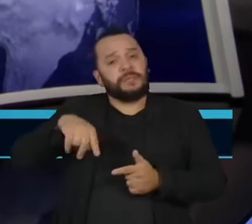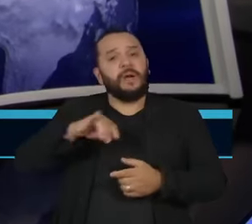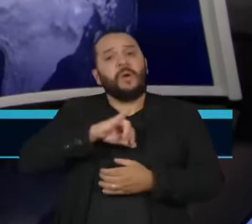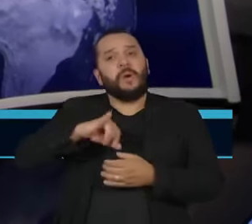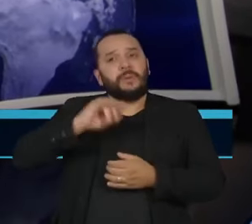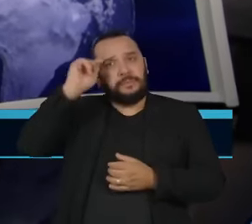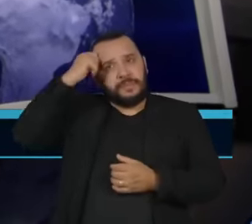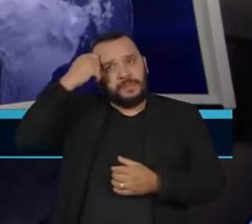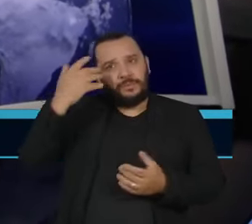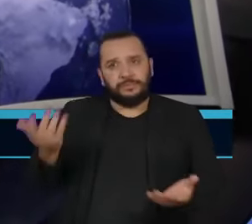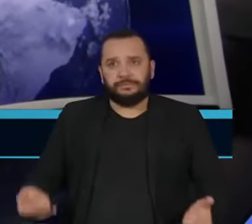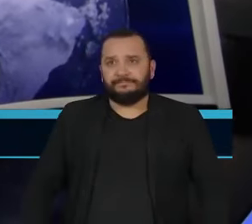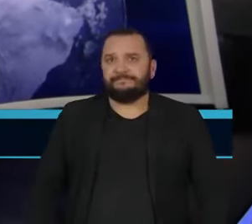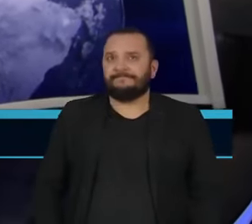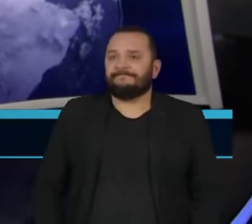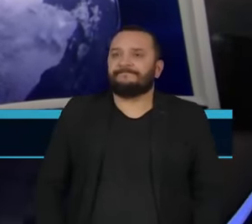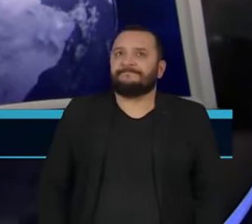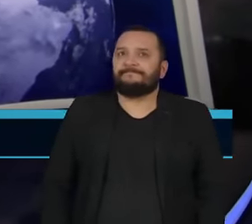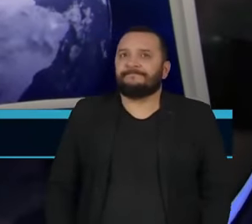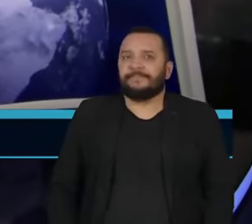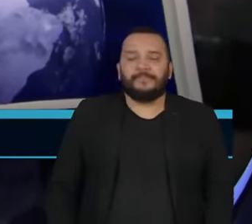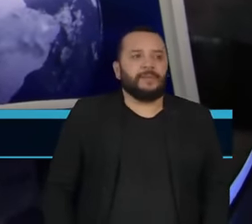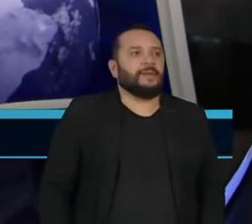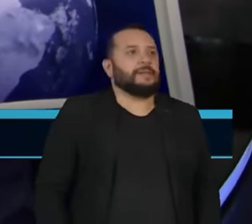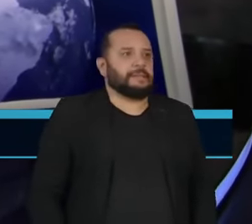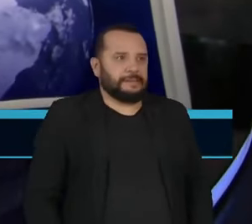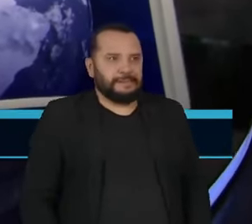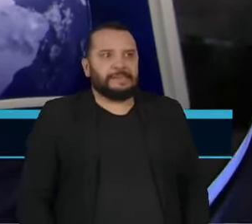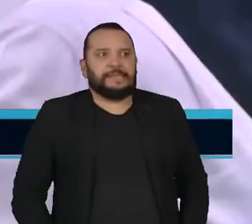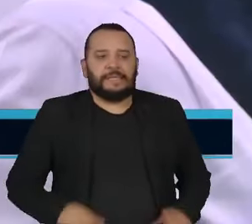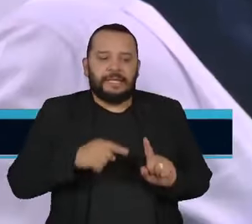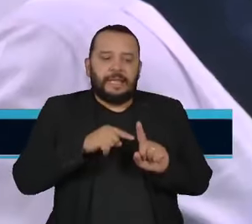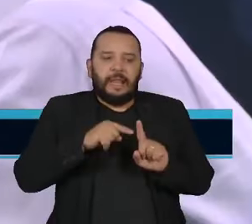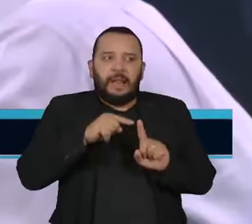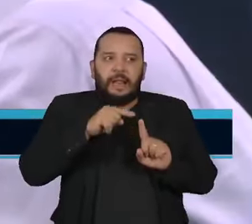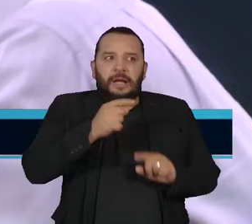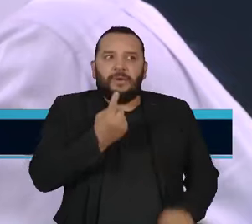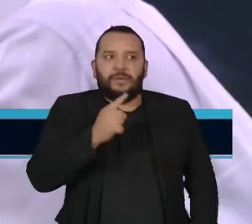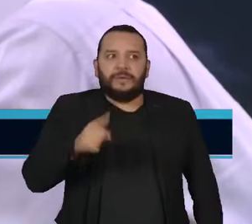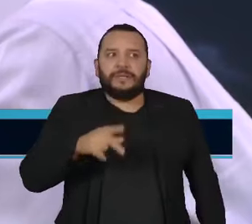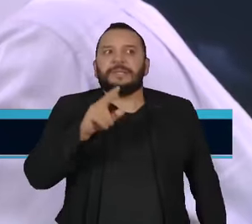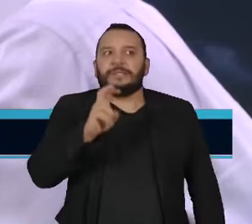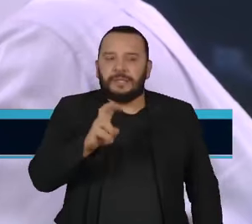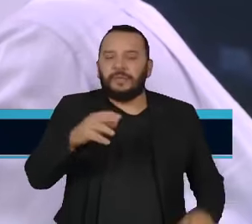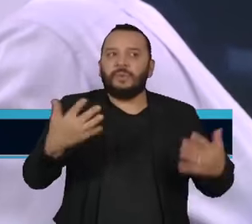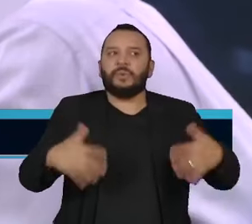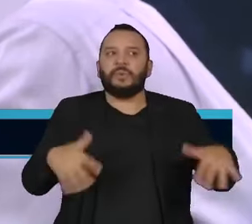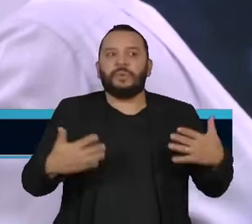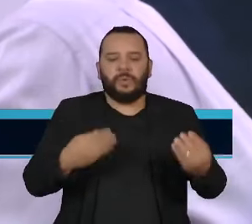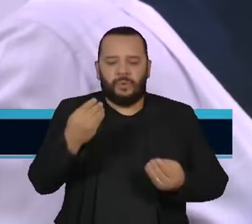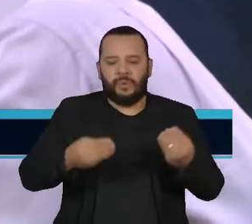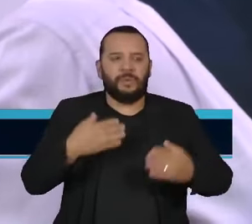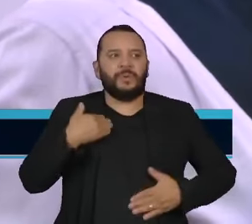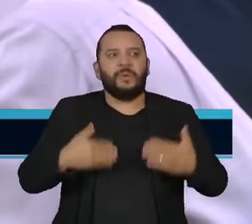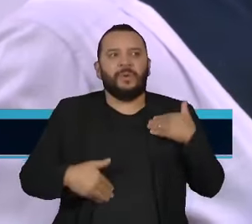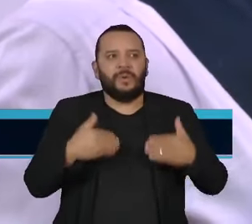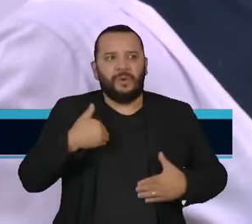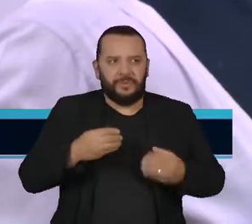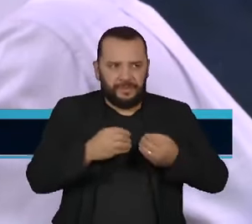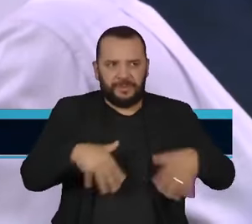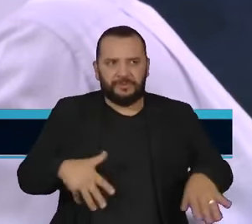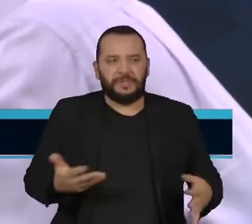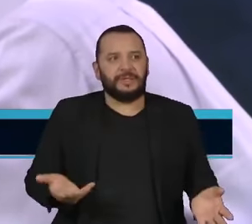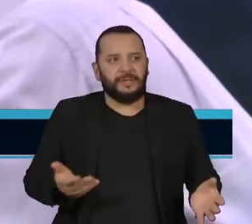Doutor Arnaldo, o que significa para a nossa saúde esse aumento de temperatura? A gente viu aí essa elevação de 1,5 graus, né? E daqui para frente, será que isso